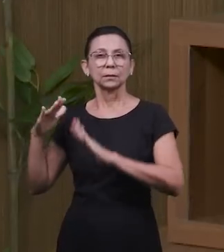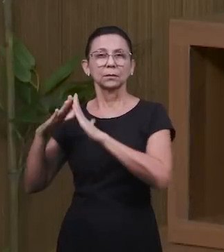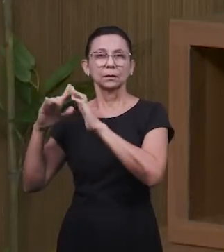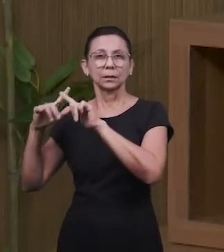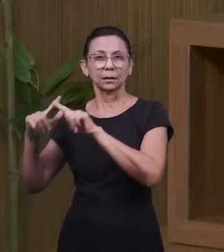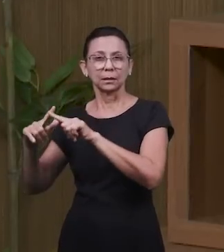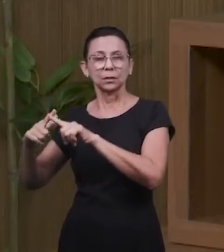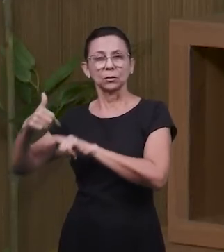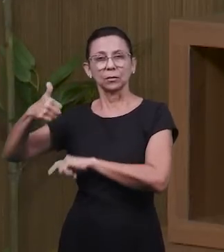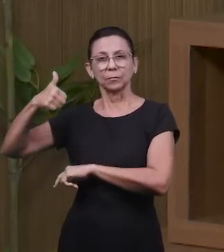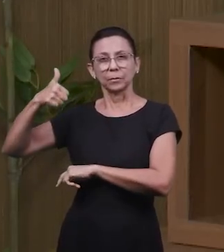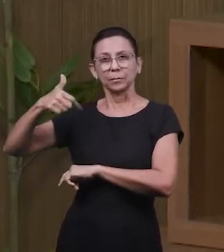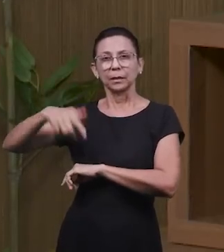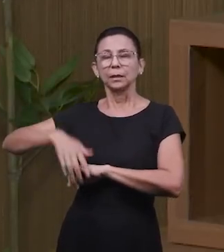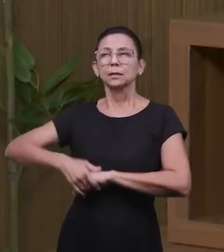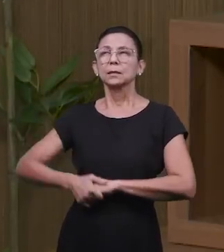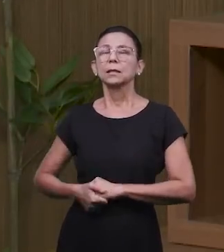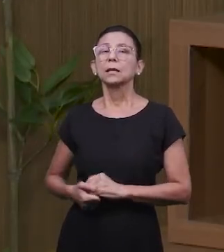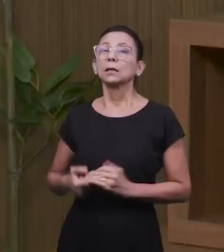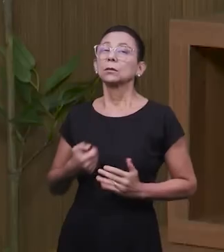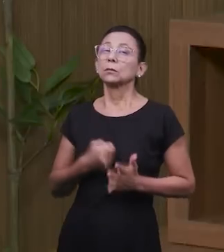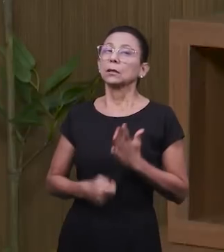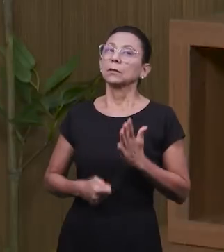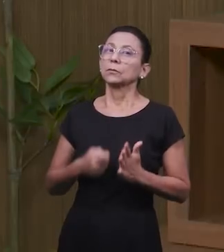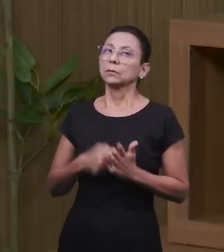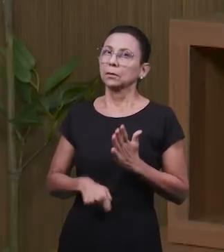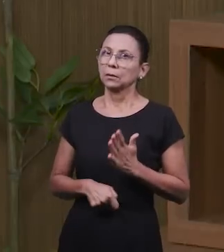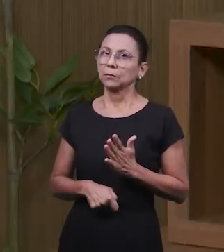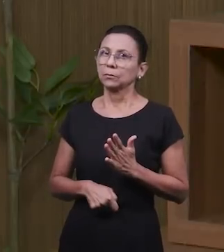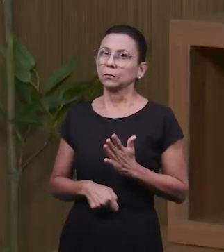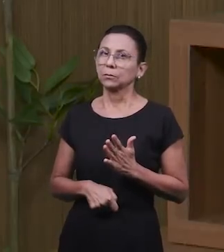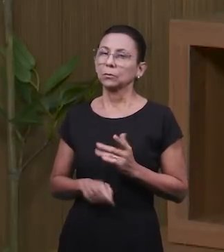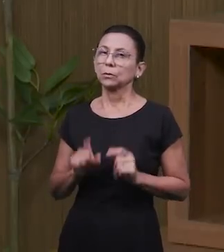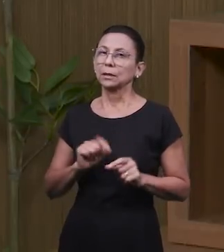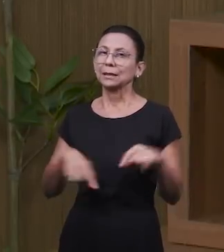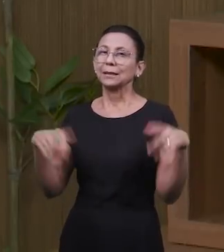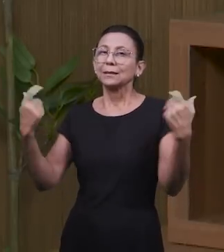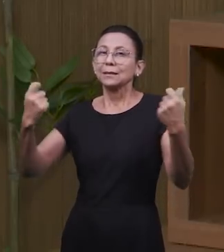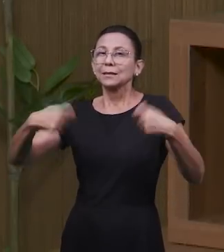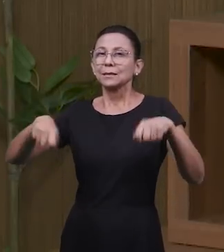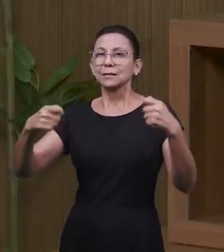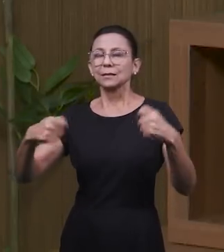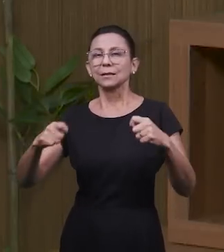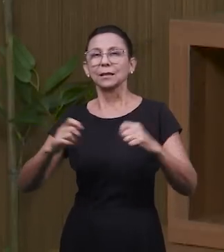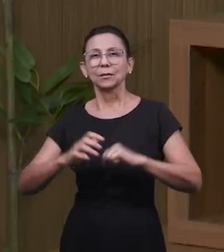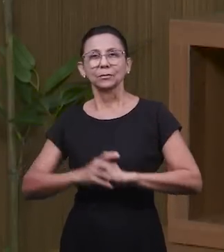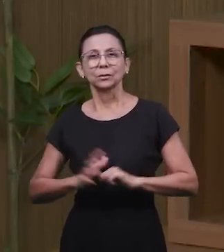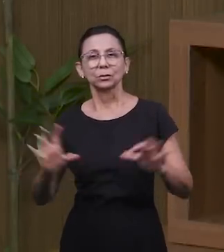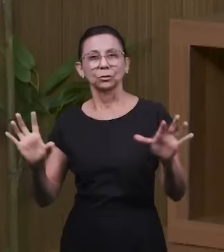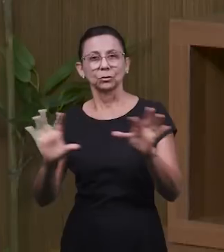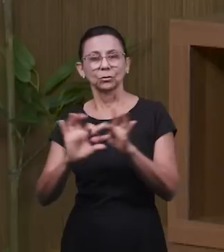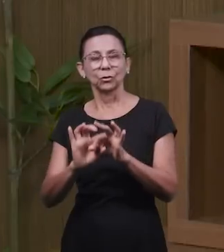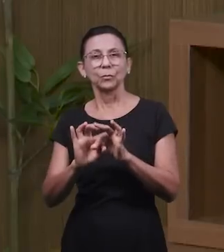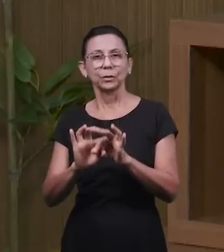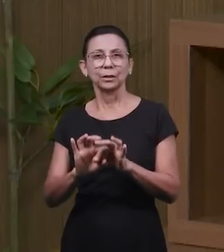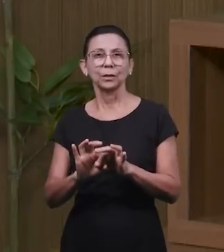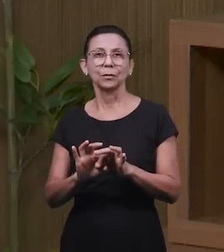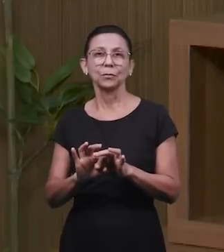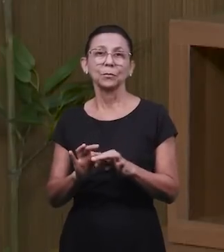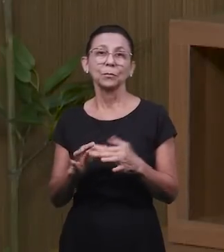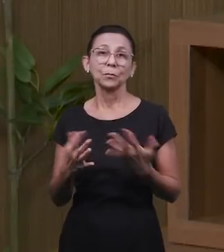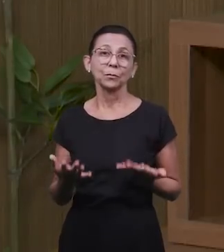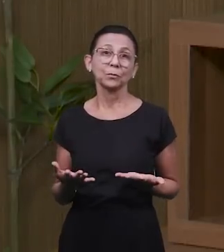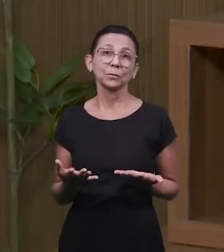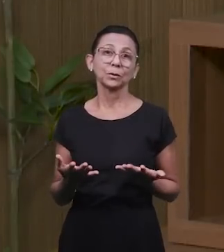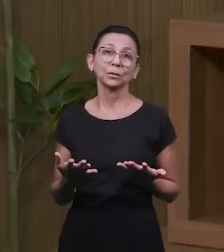primitiva, valorizando esta bênção, entendendo, sem ela, você não pode falar de salvação, sem ela você não pode falar